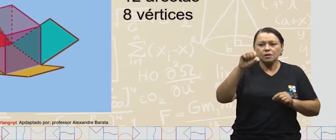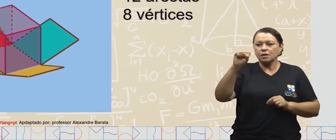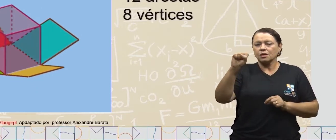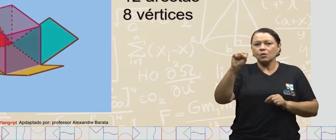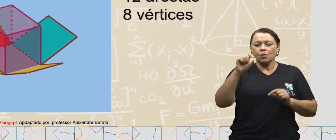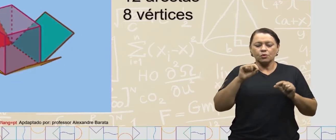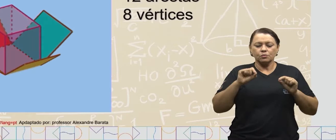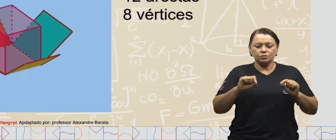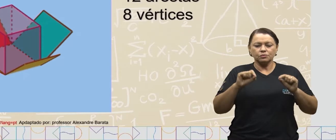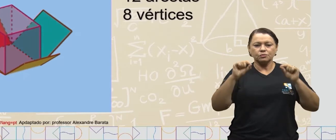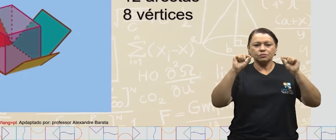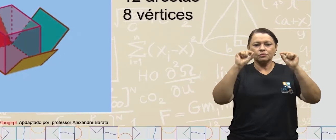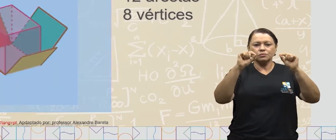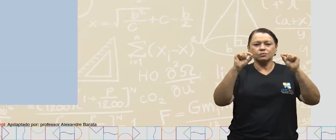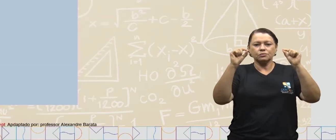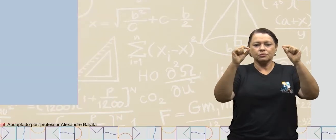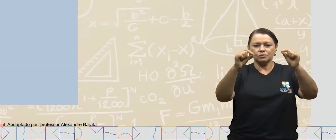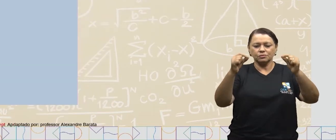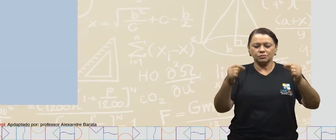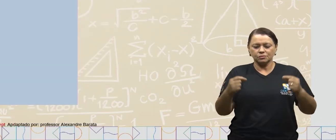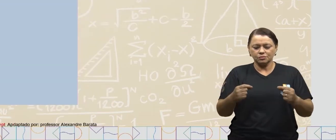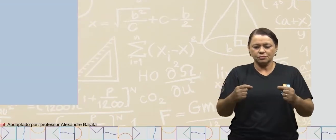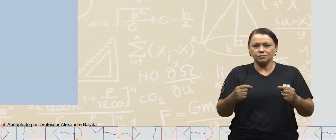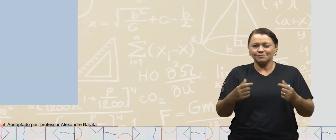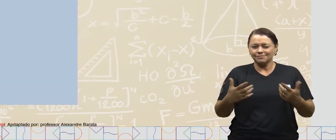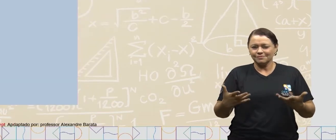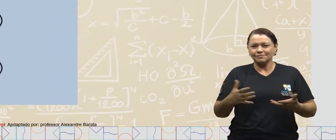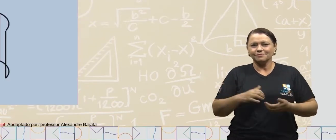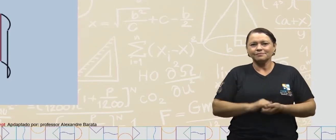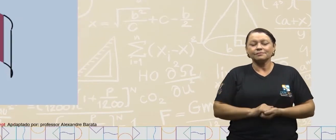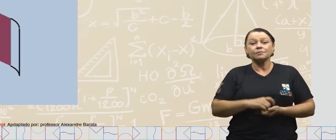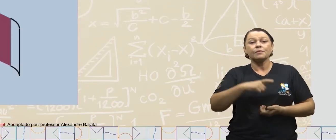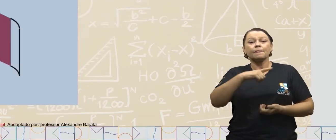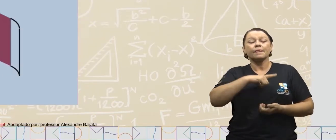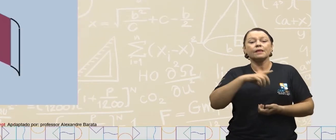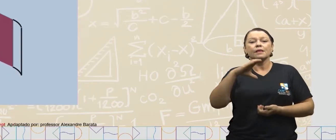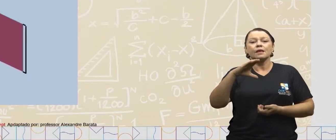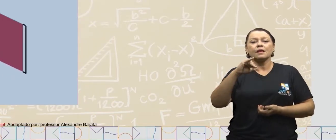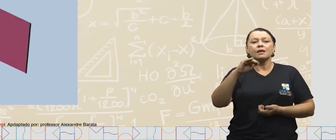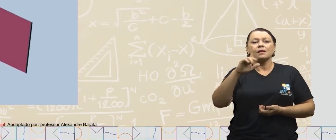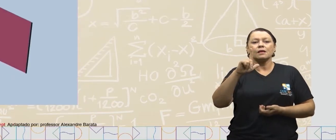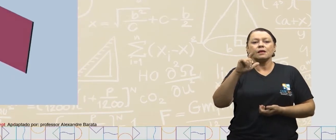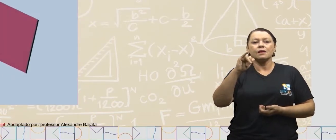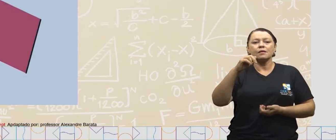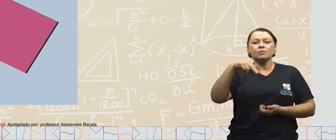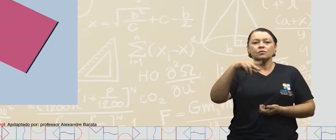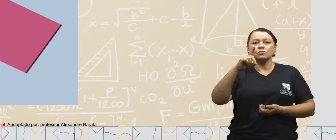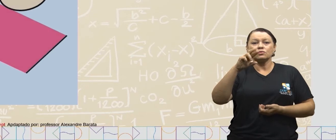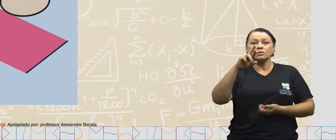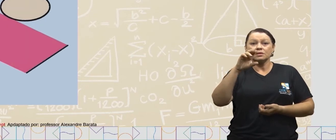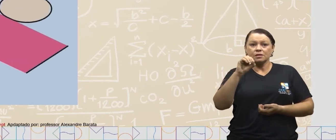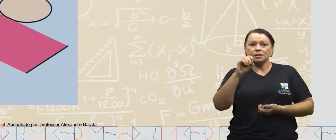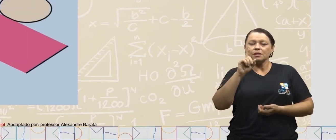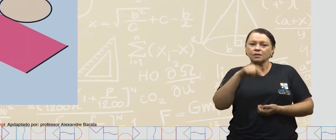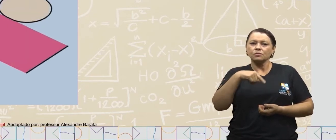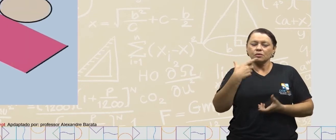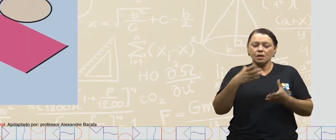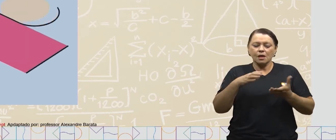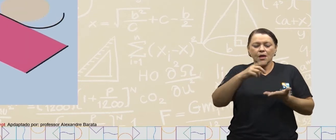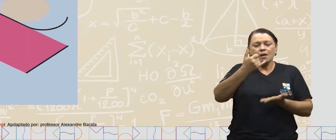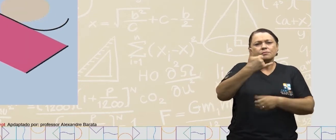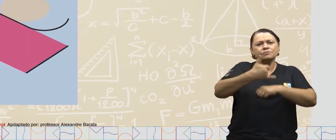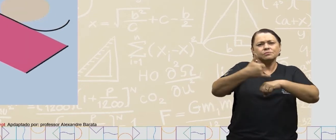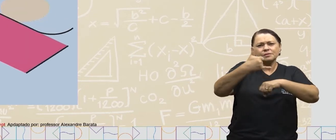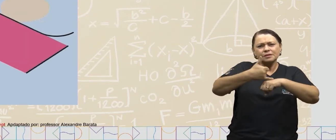vértices. Muito bem, vamos ao próximo. E aqui temos o cilindro, que é o formato da nossa latinha